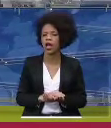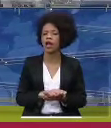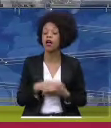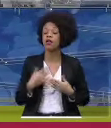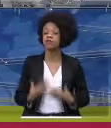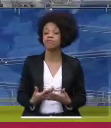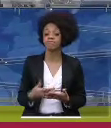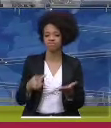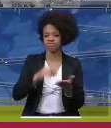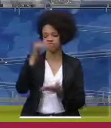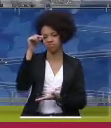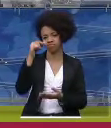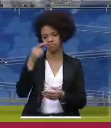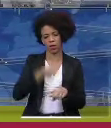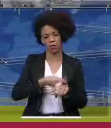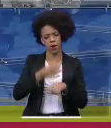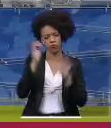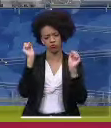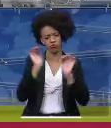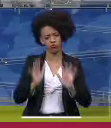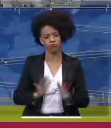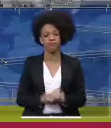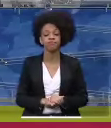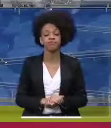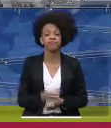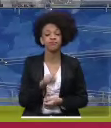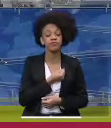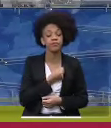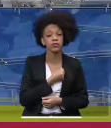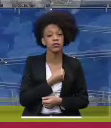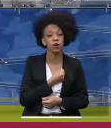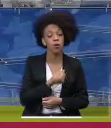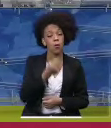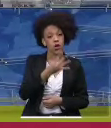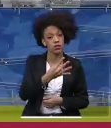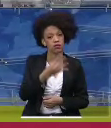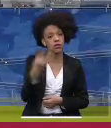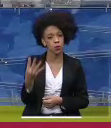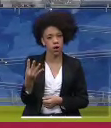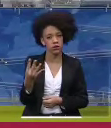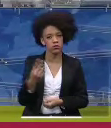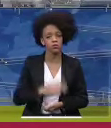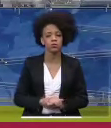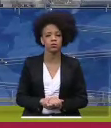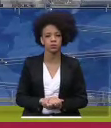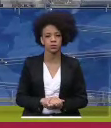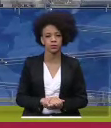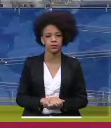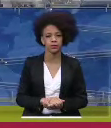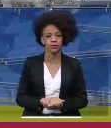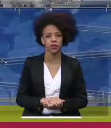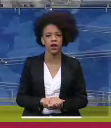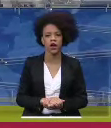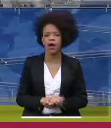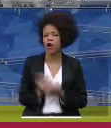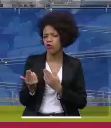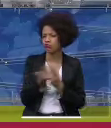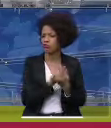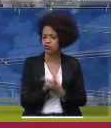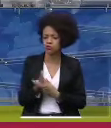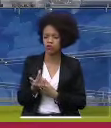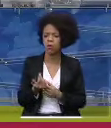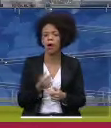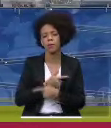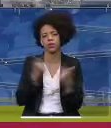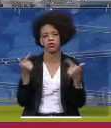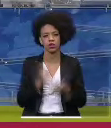nas loterias Caixa. Bola marrom número 44. Marrom 44. Para sorte, todo